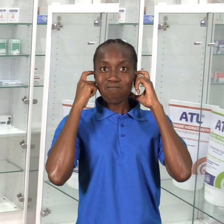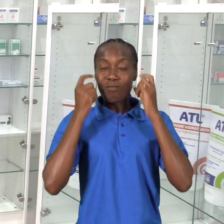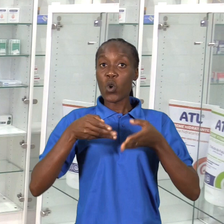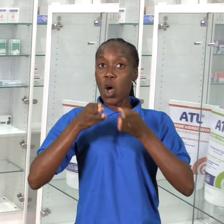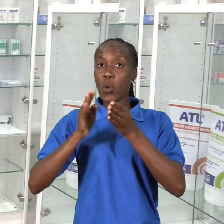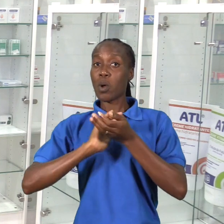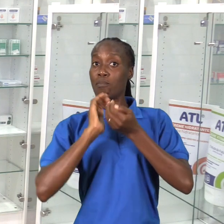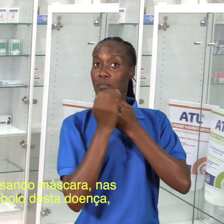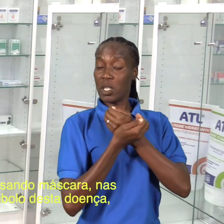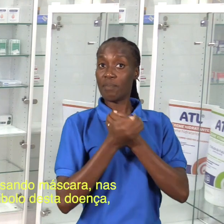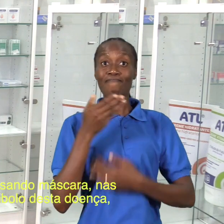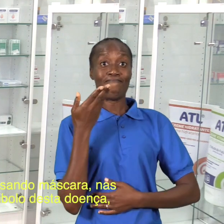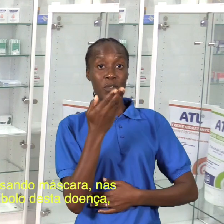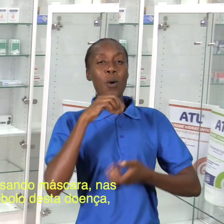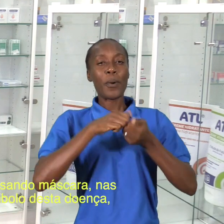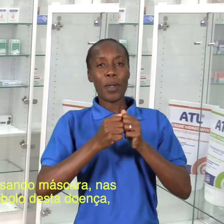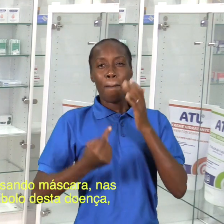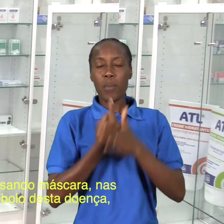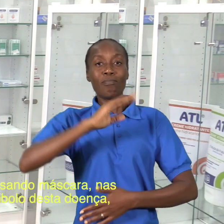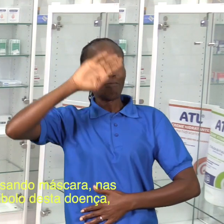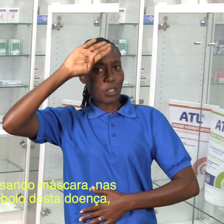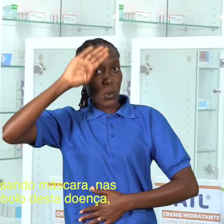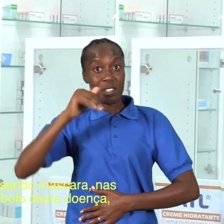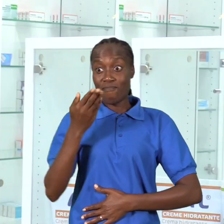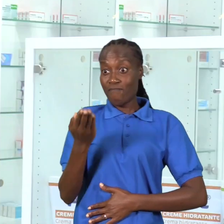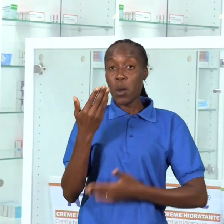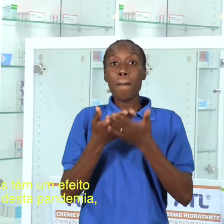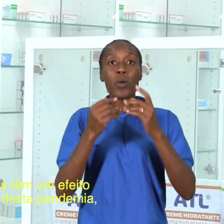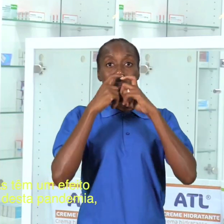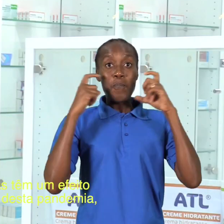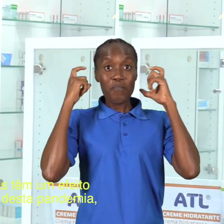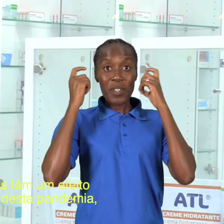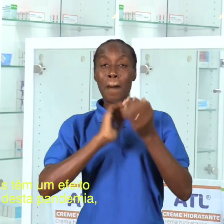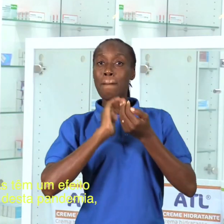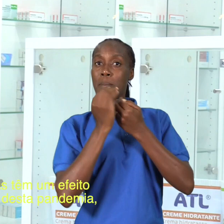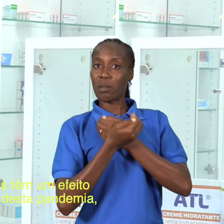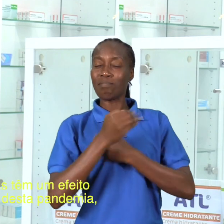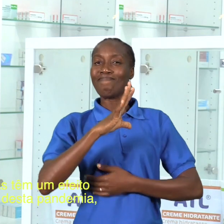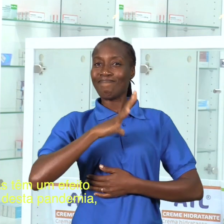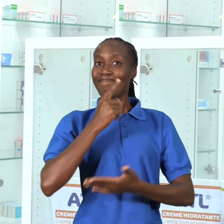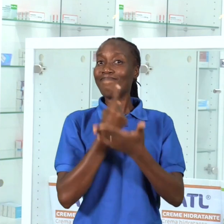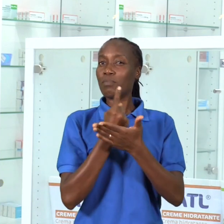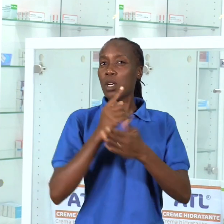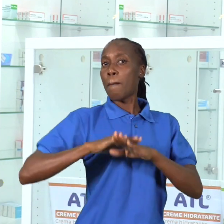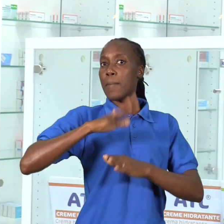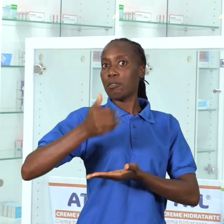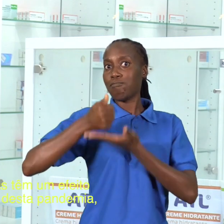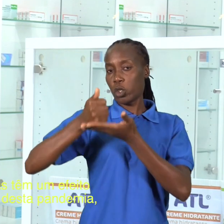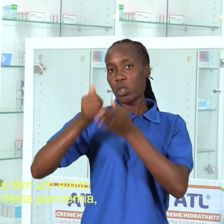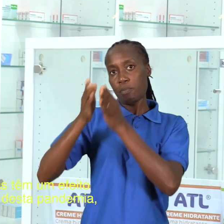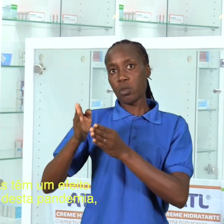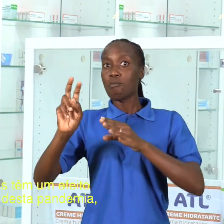proteção nas ruas se tornou um símbolo desta doença. Isto porque as máscaras de proteção têm um efeito